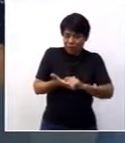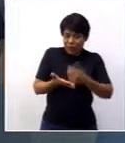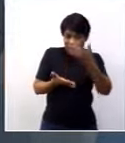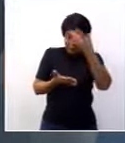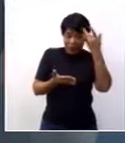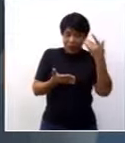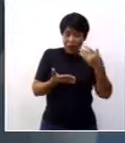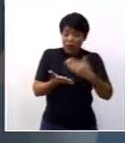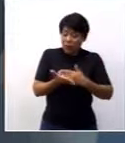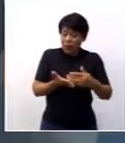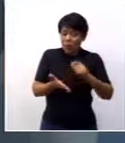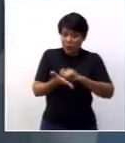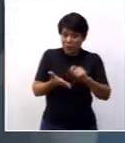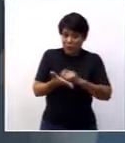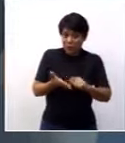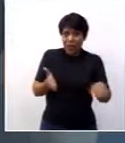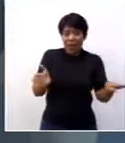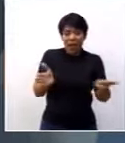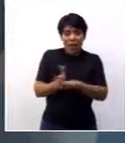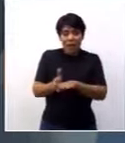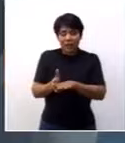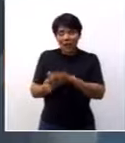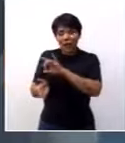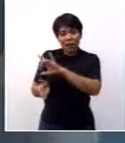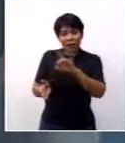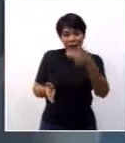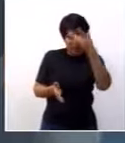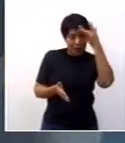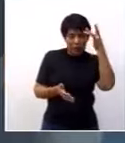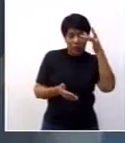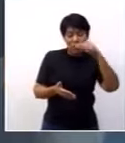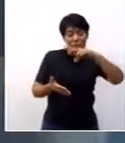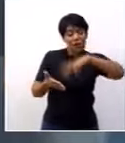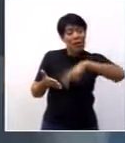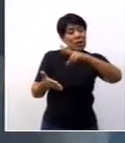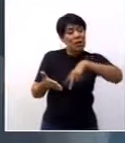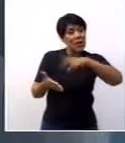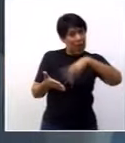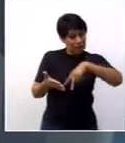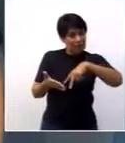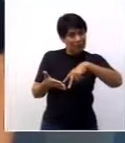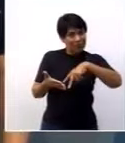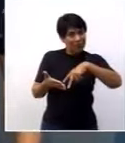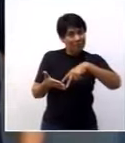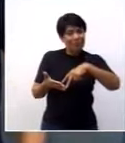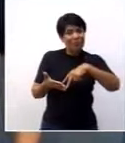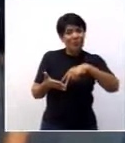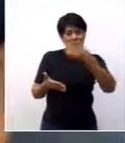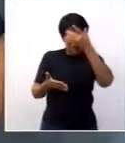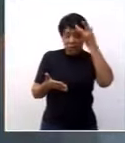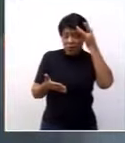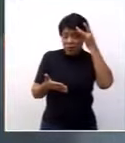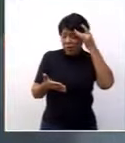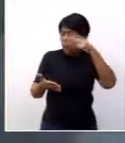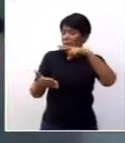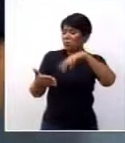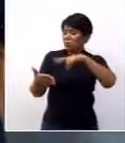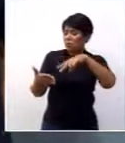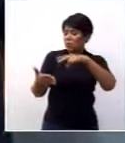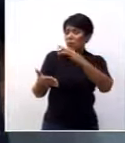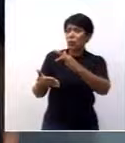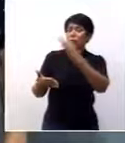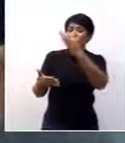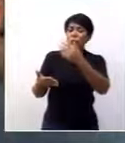ele chegar a cada um de nós, a cada um dos leitores, né, ao público que vai consumir esse